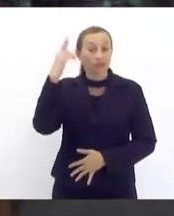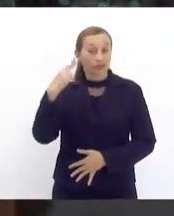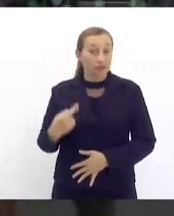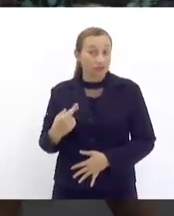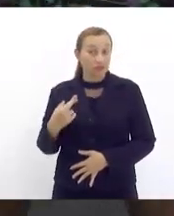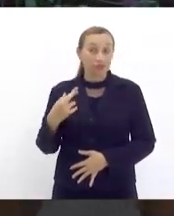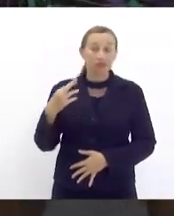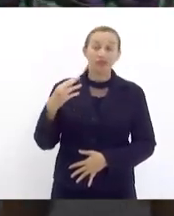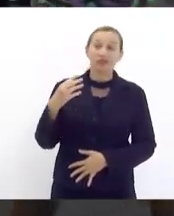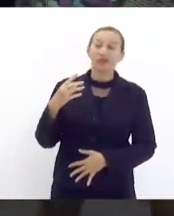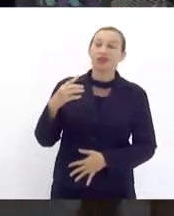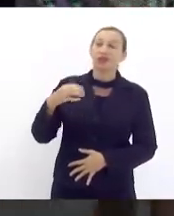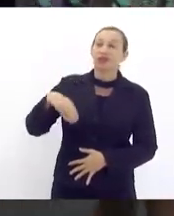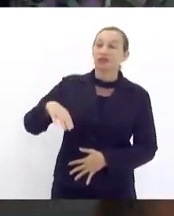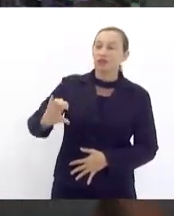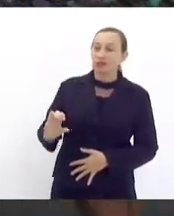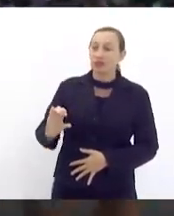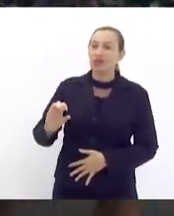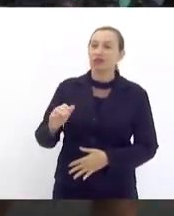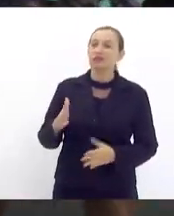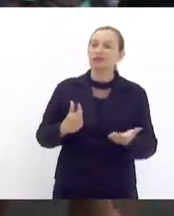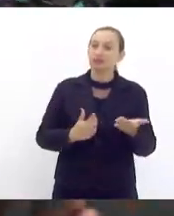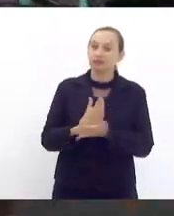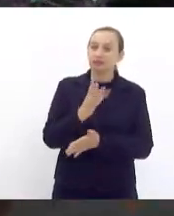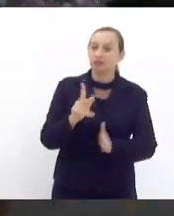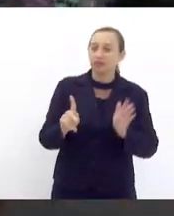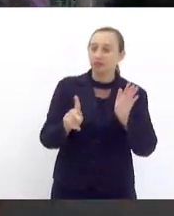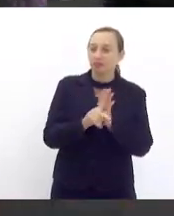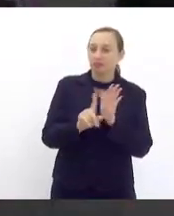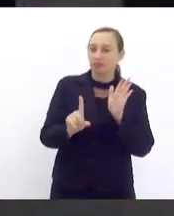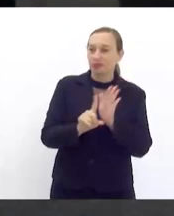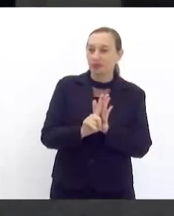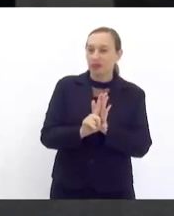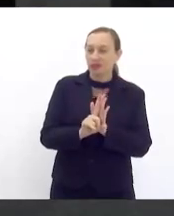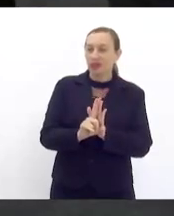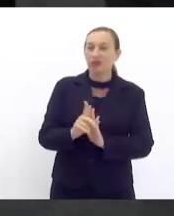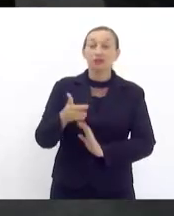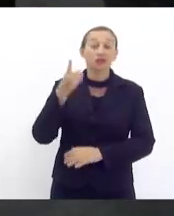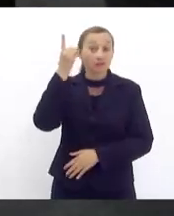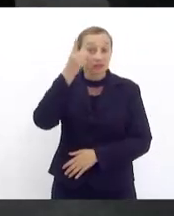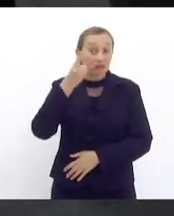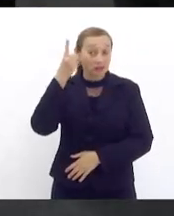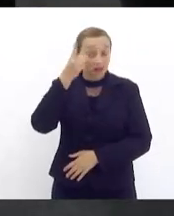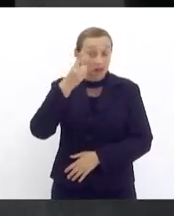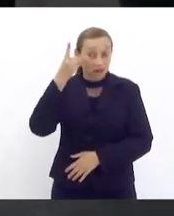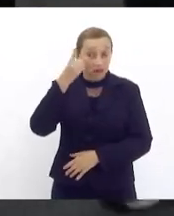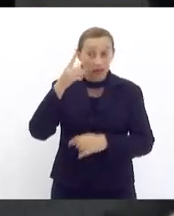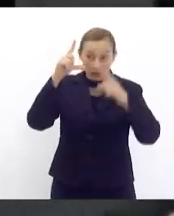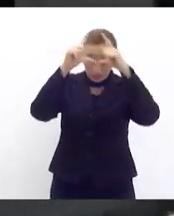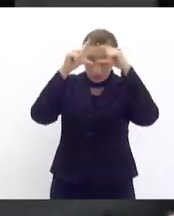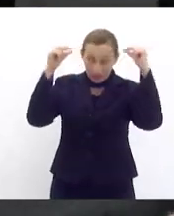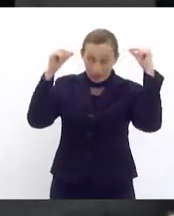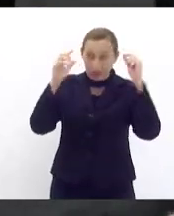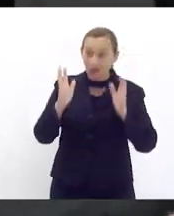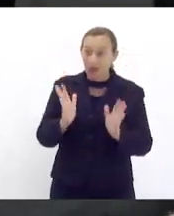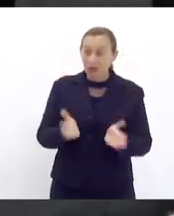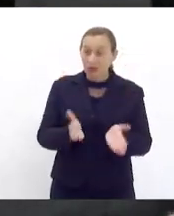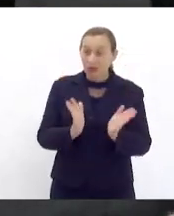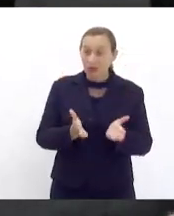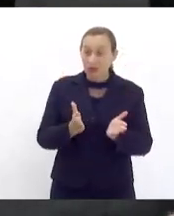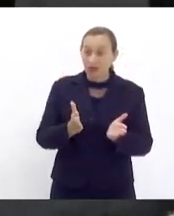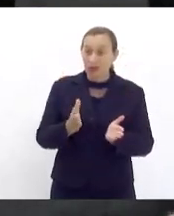Mickey aprovação do projeto de lei da minha camarada Deputado enfermeira Rejane que hoje encontra-se como